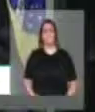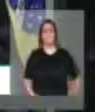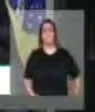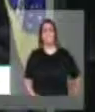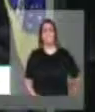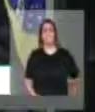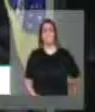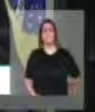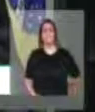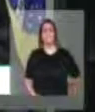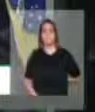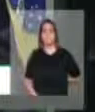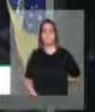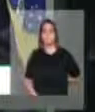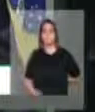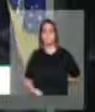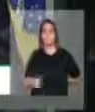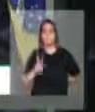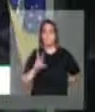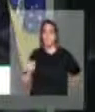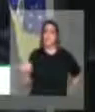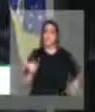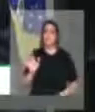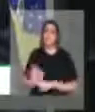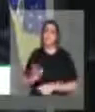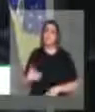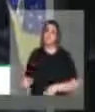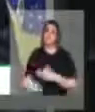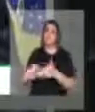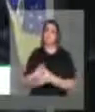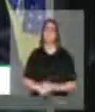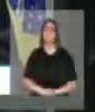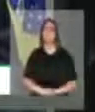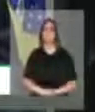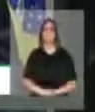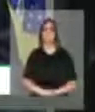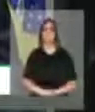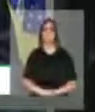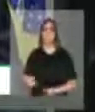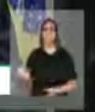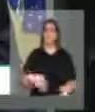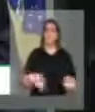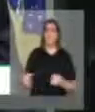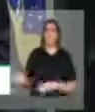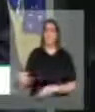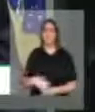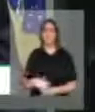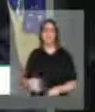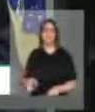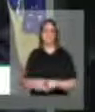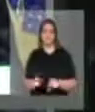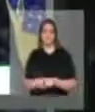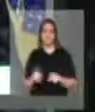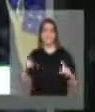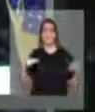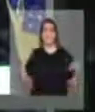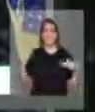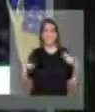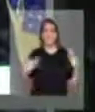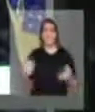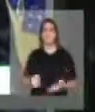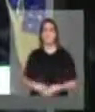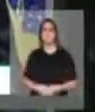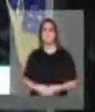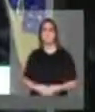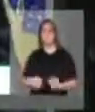que vai contribuir muito para o seu desenvolvimento. E além de novos negócios, no turismo, na